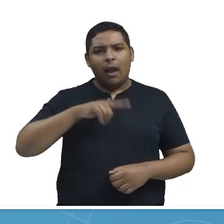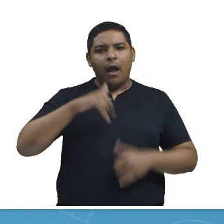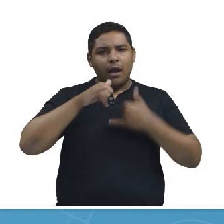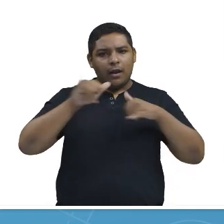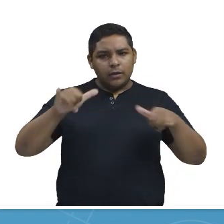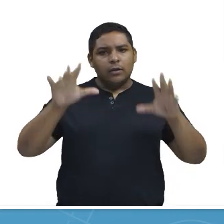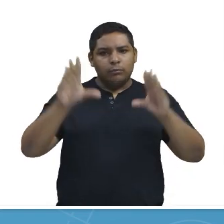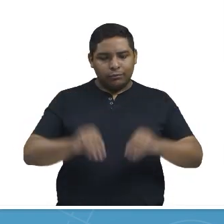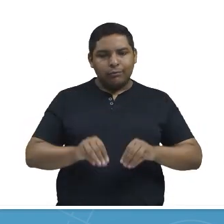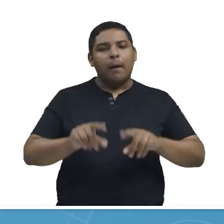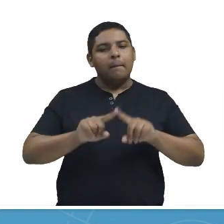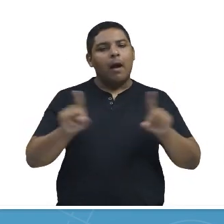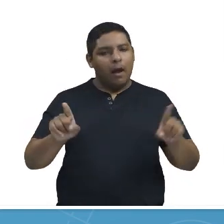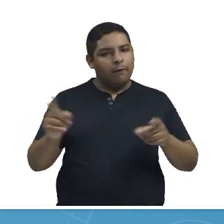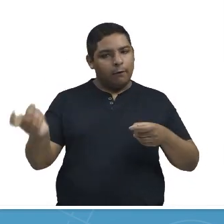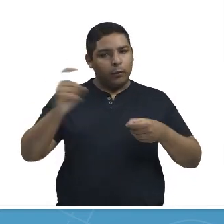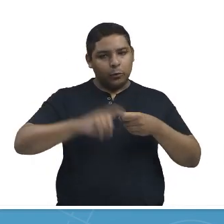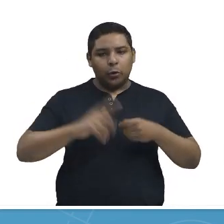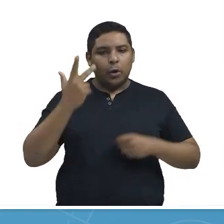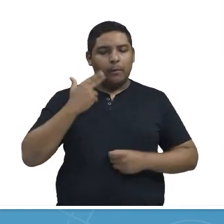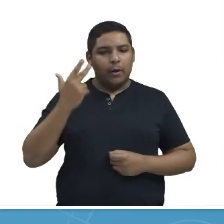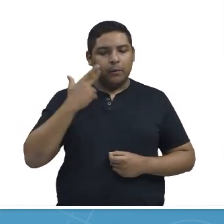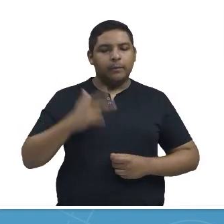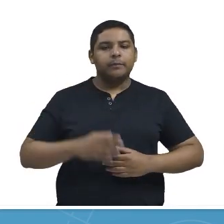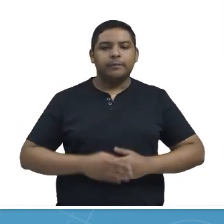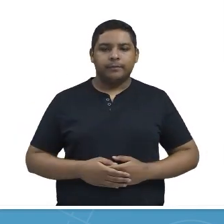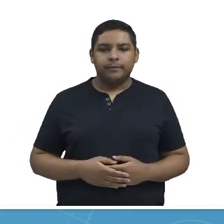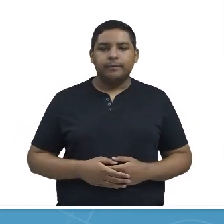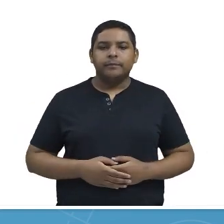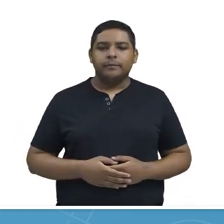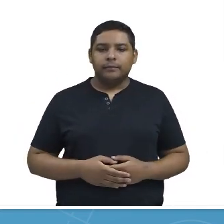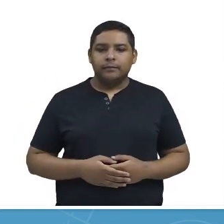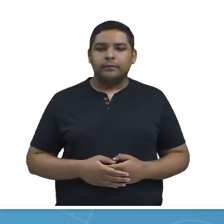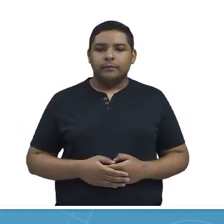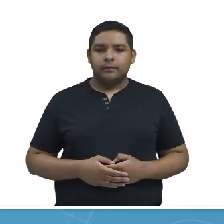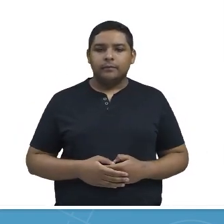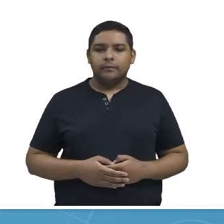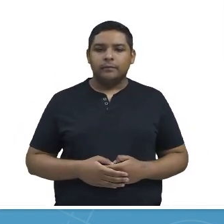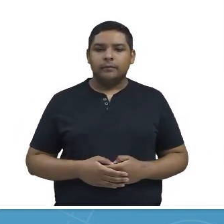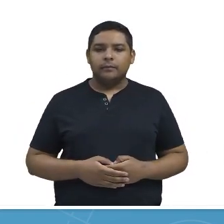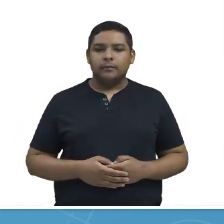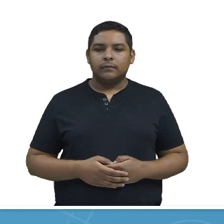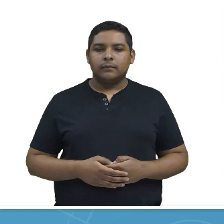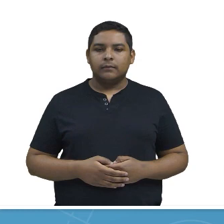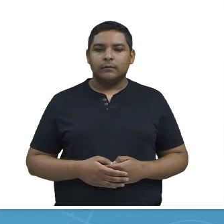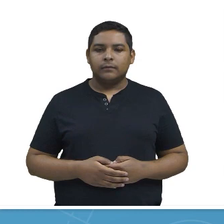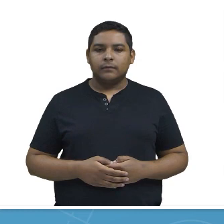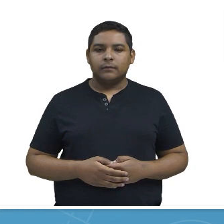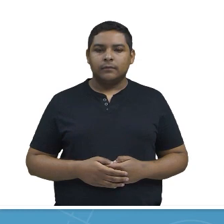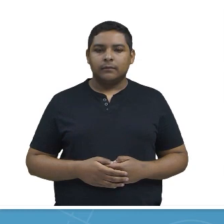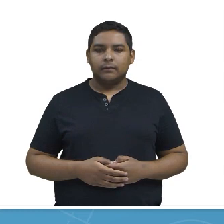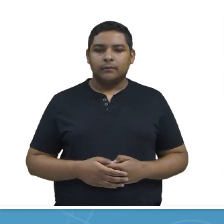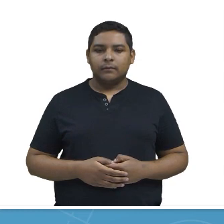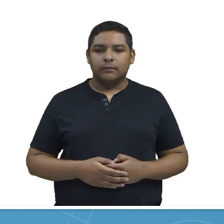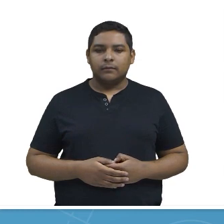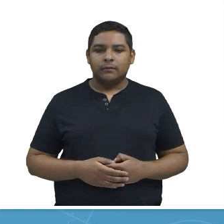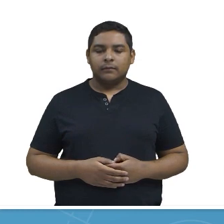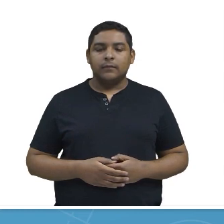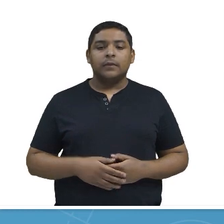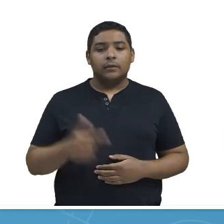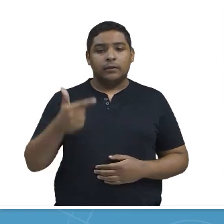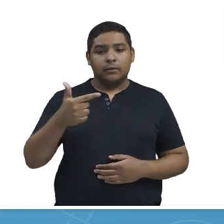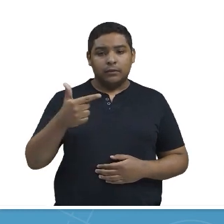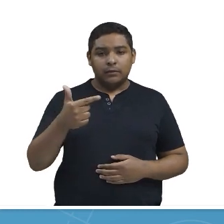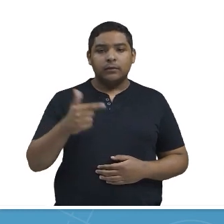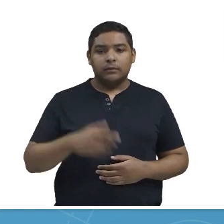O Nicole, eu acho que é isso. O Luan também. Colocaram a mesma resposta, D. O Daniel já foi na questão número 2, a